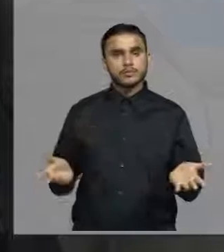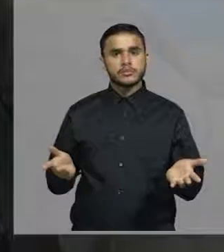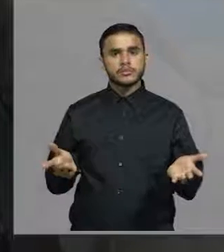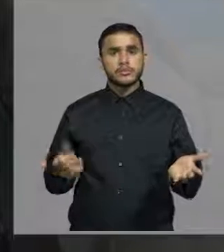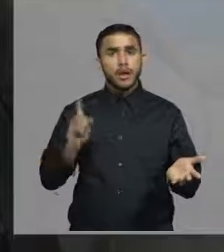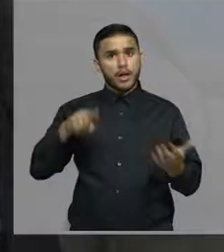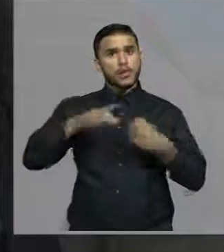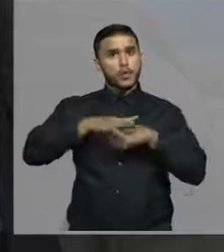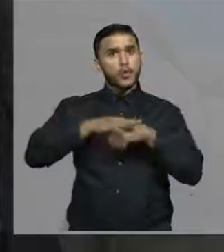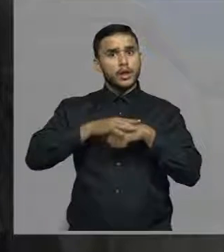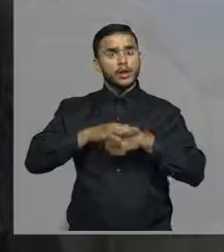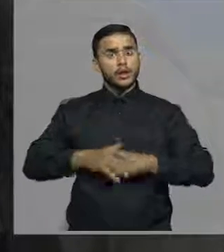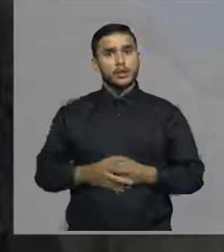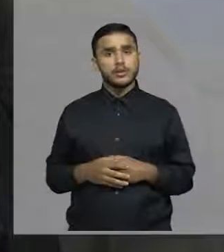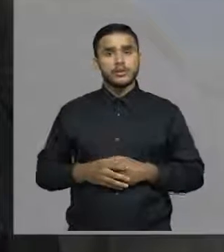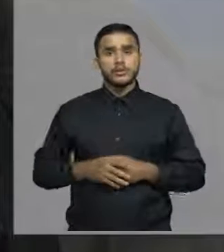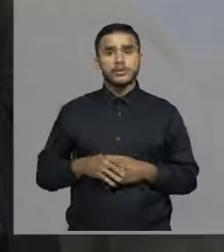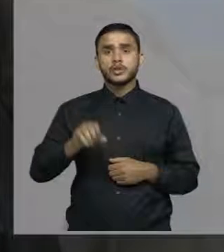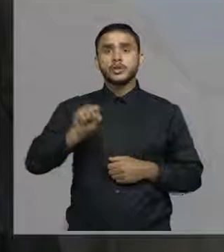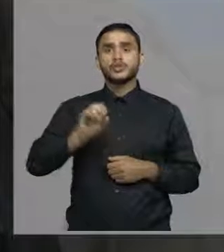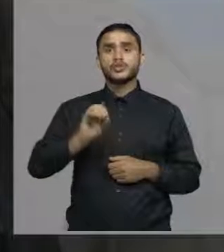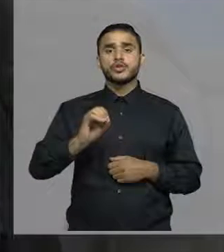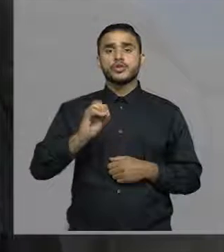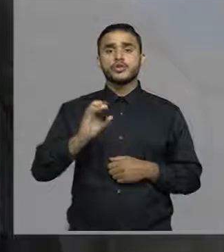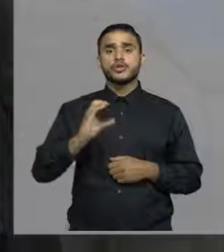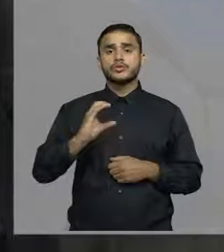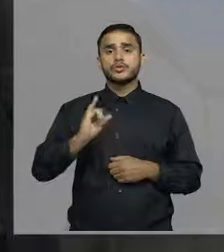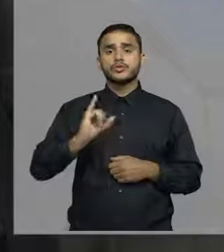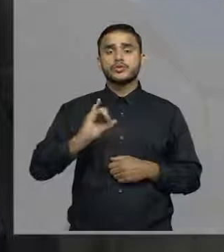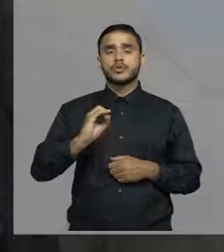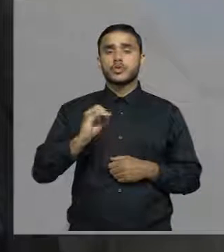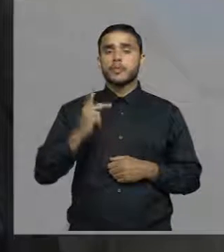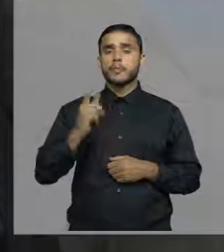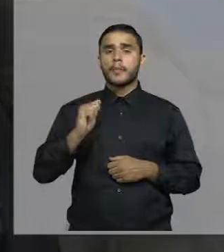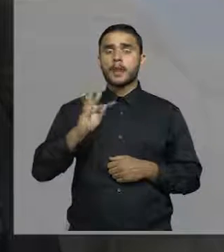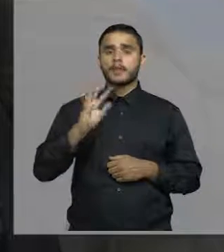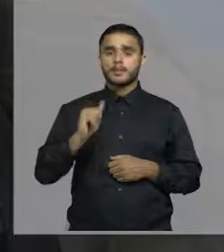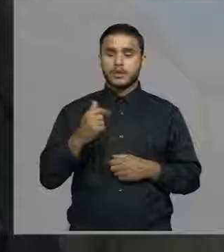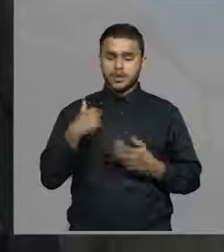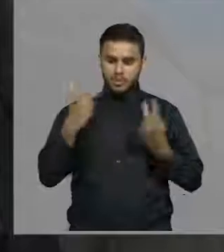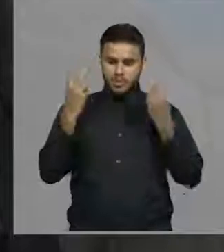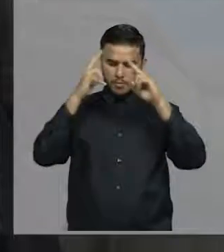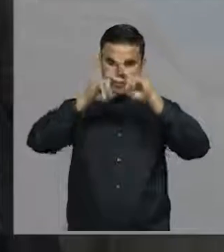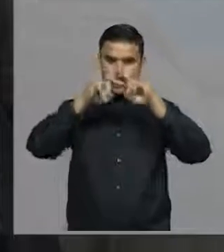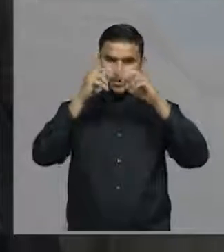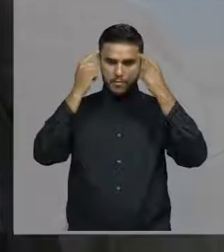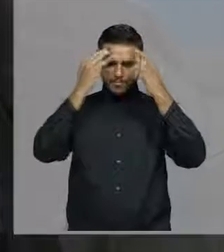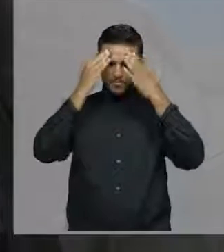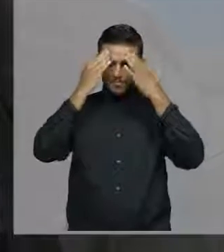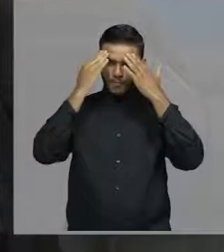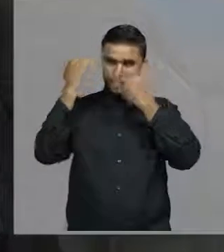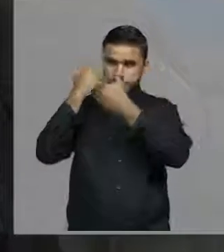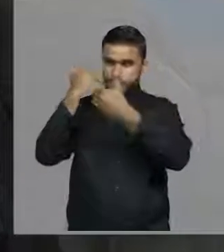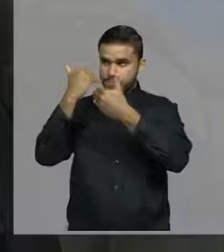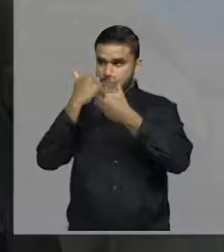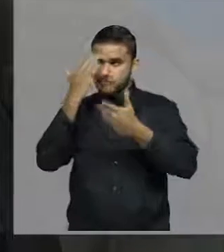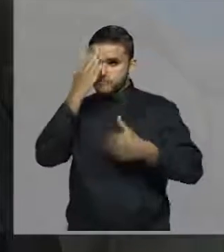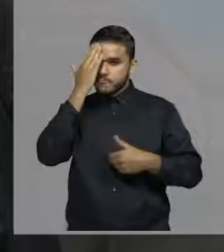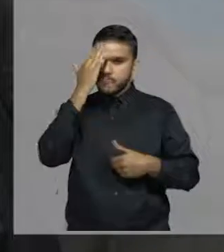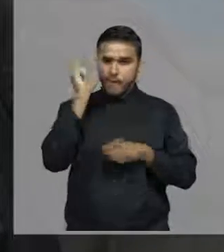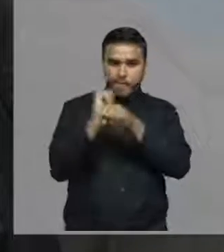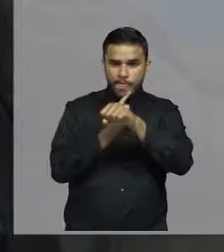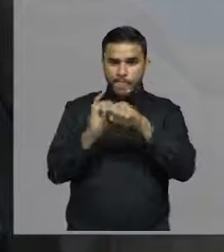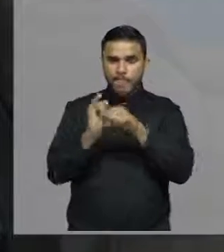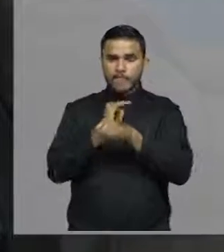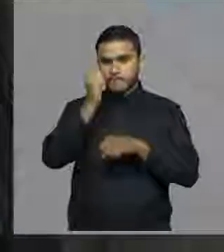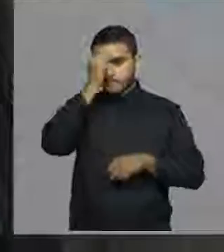de Doenças. Eles não se recuperam facilmente. Você prende o cara, ele sai pior, ele sai mais escolado ainda no crime.